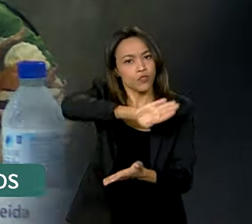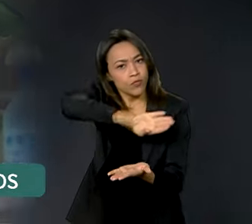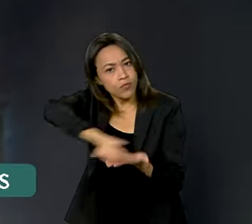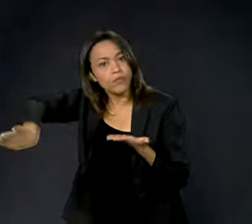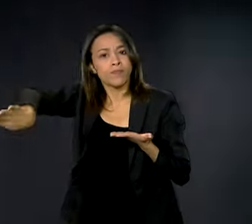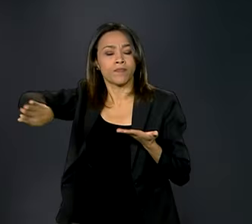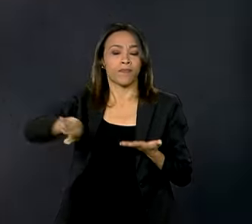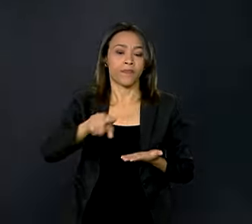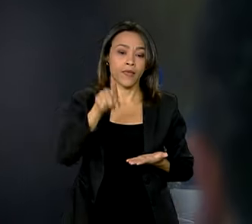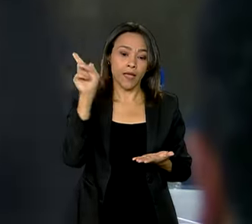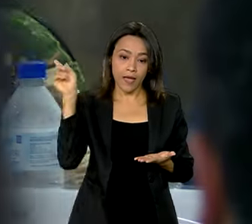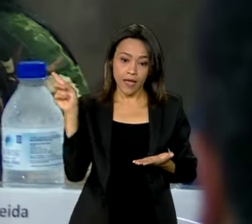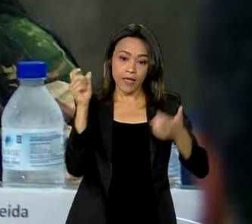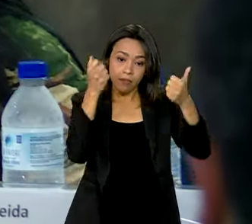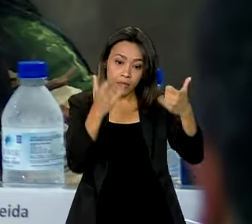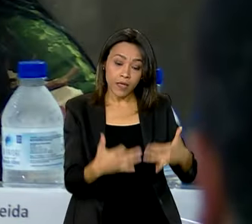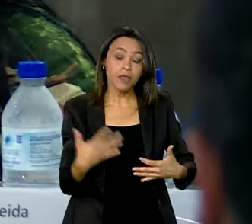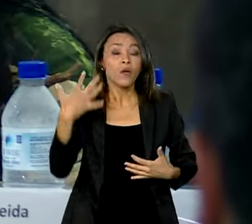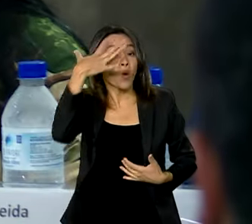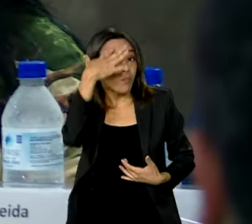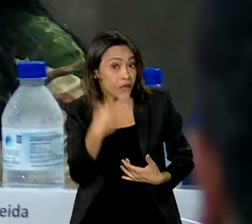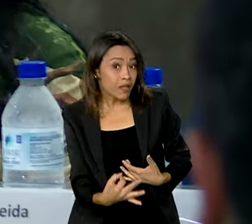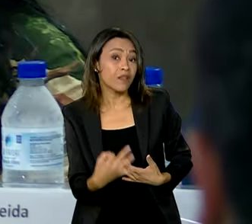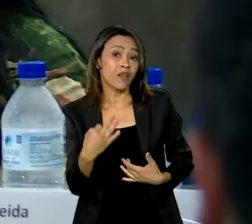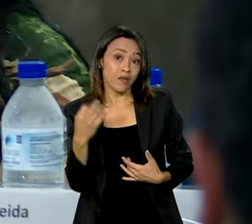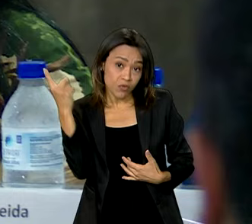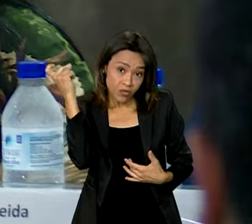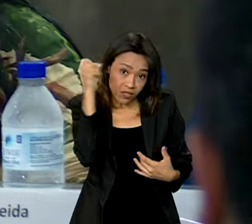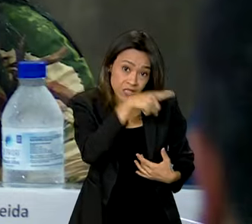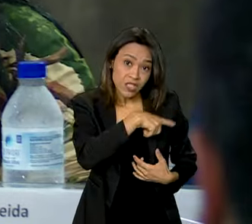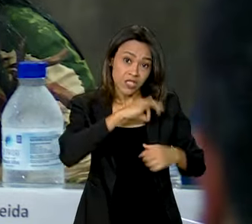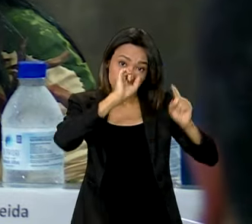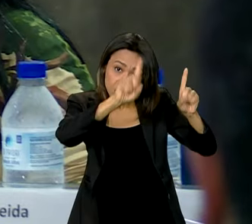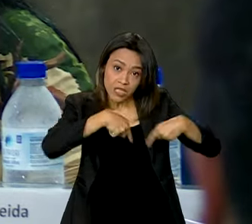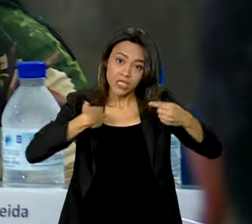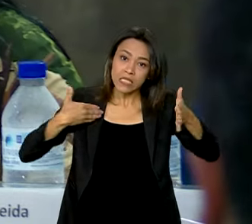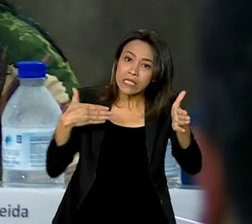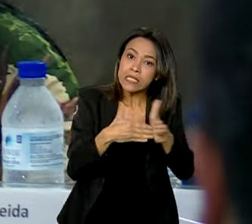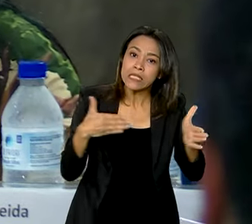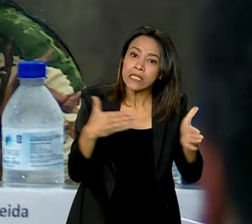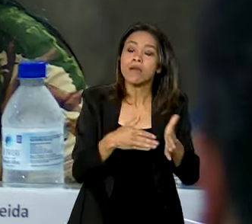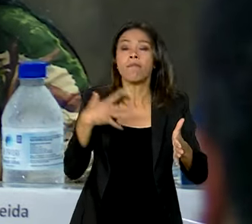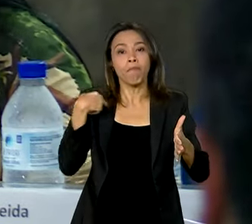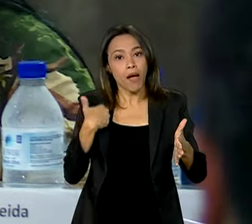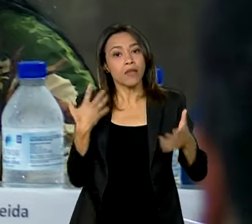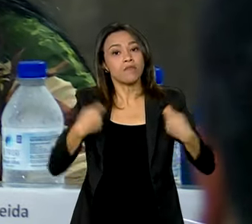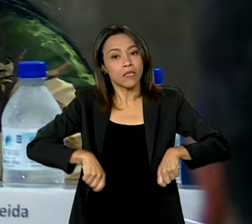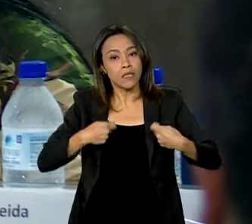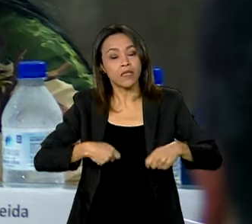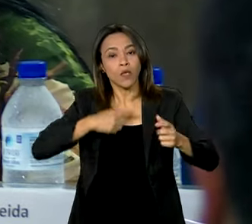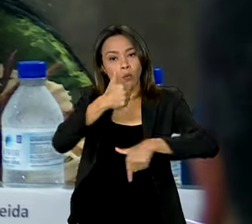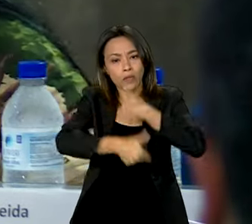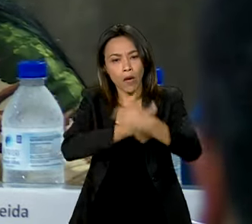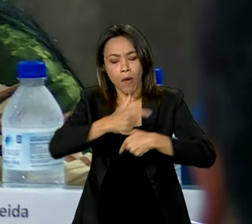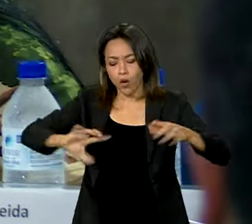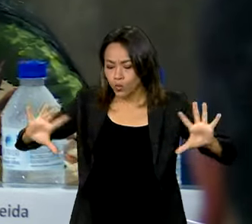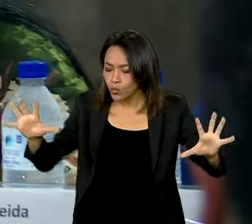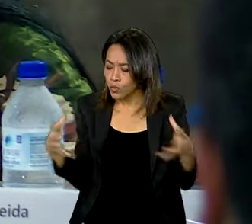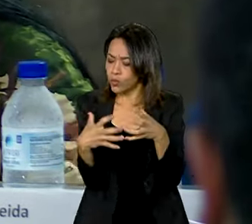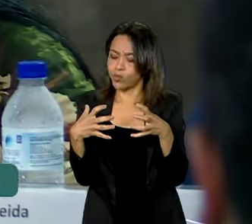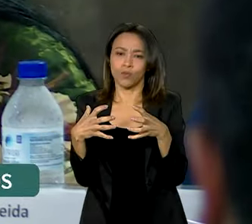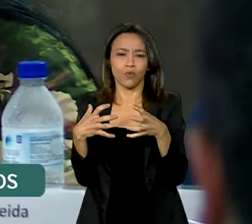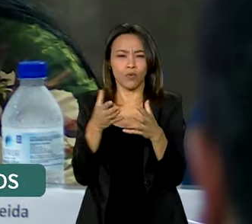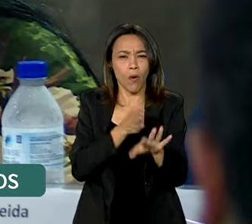os desafios, as limitações e a necessidade do trabalho conjunto e do trabalho transversal, como